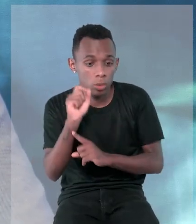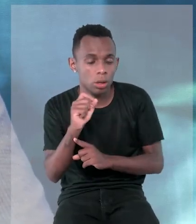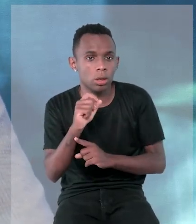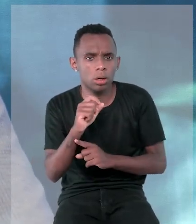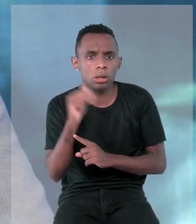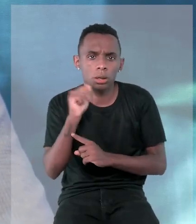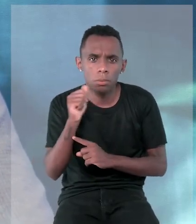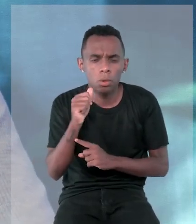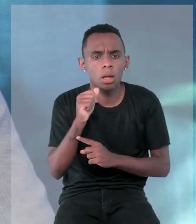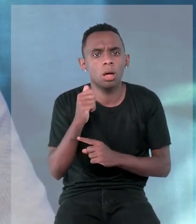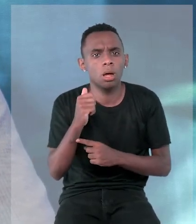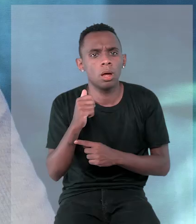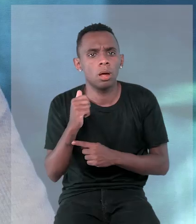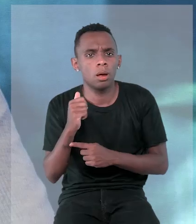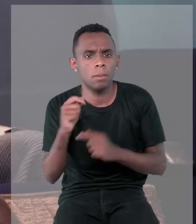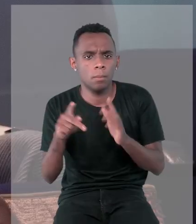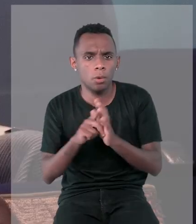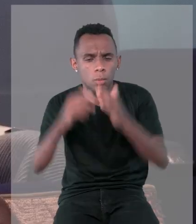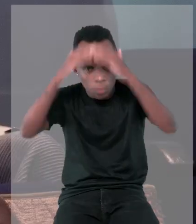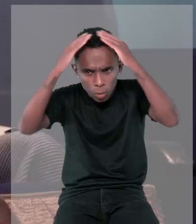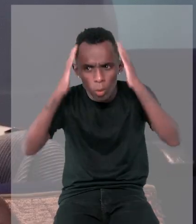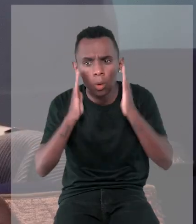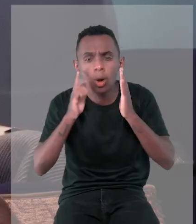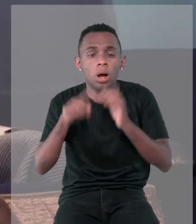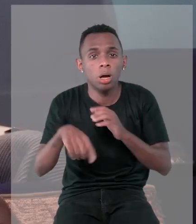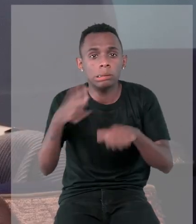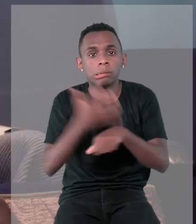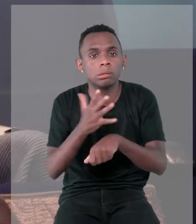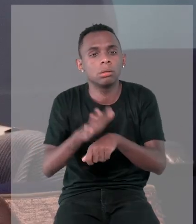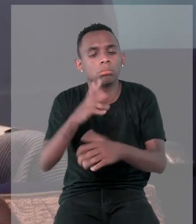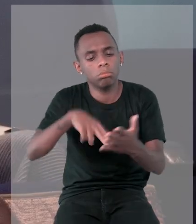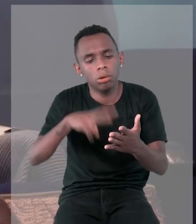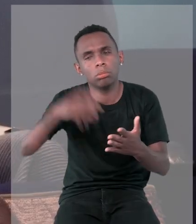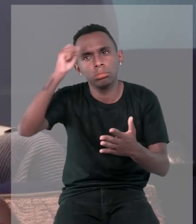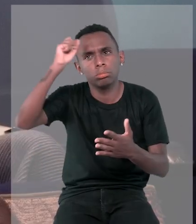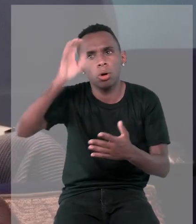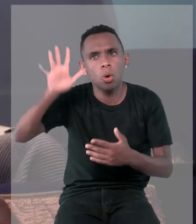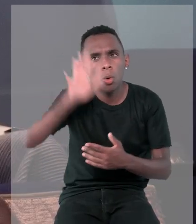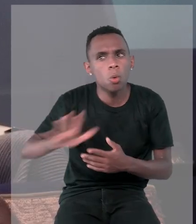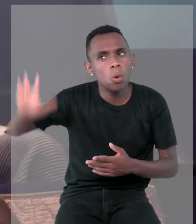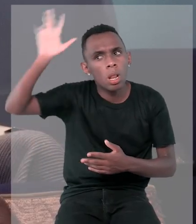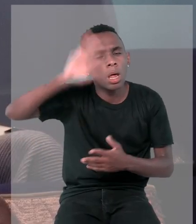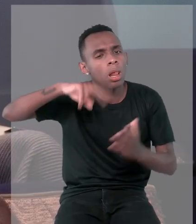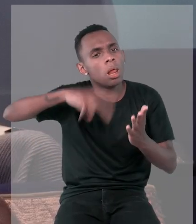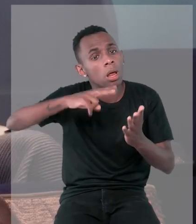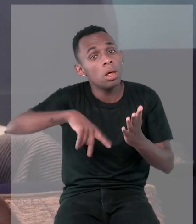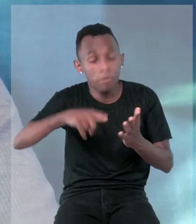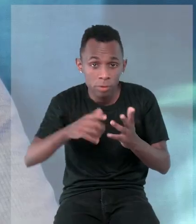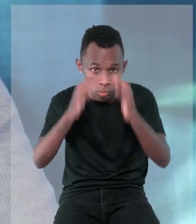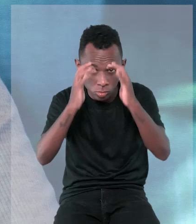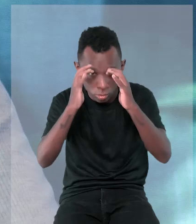aquelas freirinhas que exercitavam a fantasia, que haviam lido,